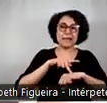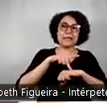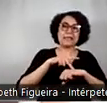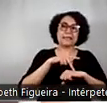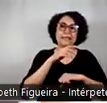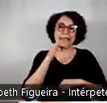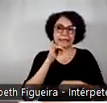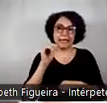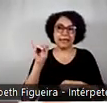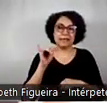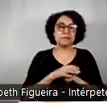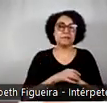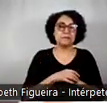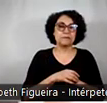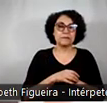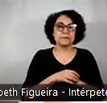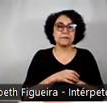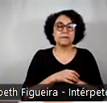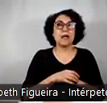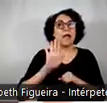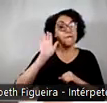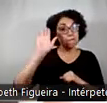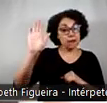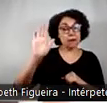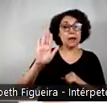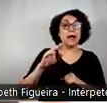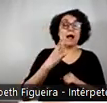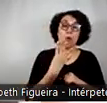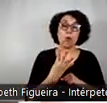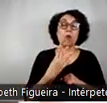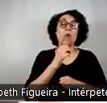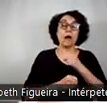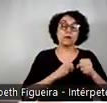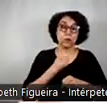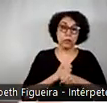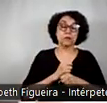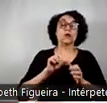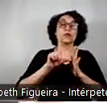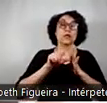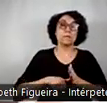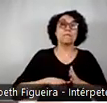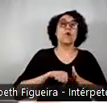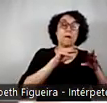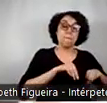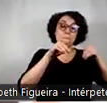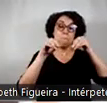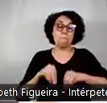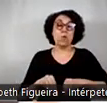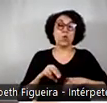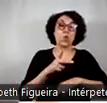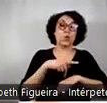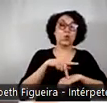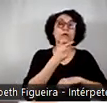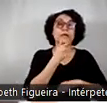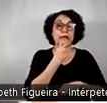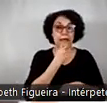eu vivo ali durante 4 anos, e depois eu vou para a Inglaterra. Então eu faço uma migração internacional para a Inglaterra, e